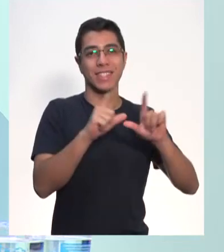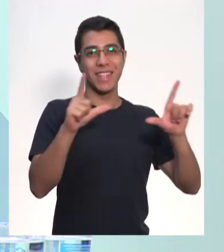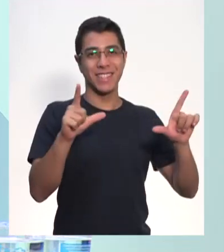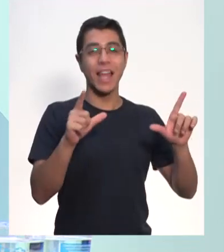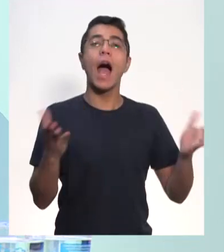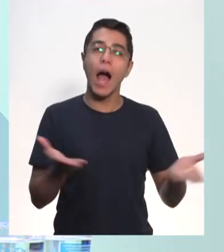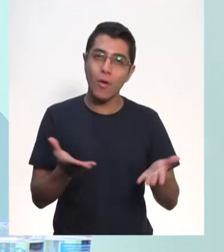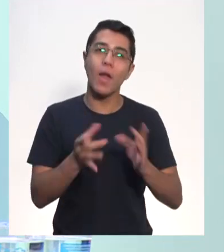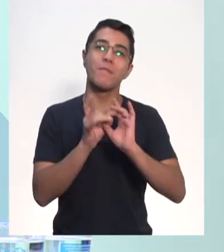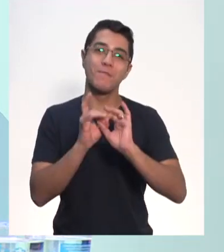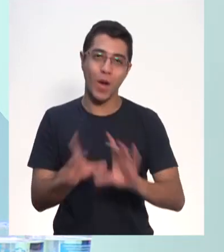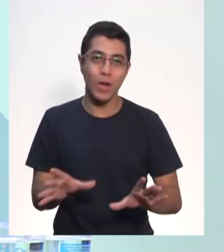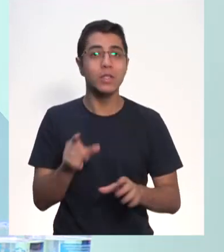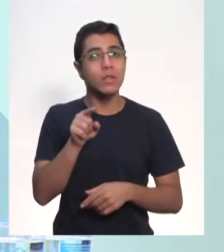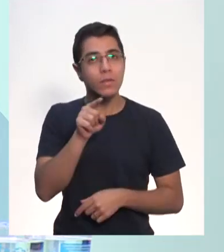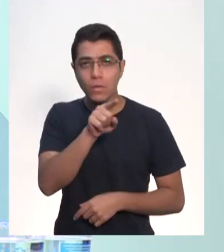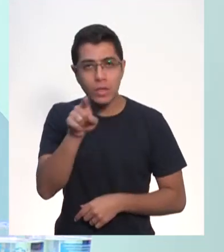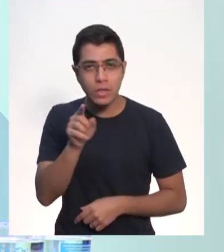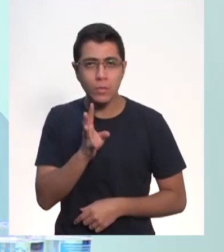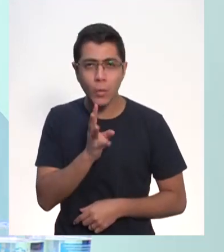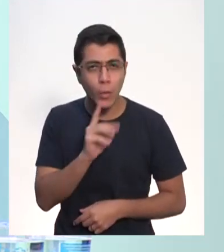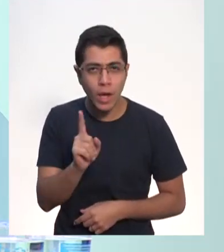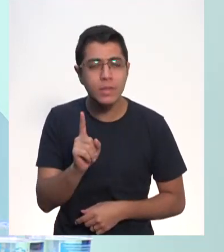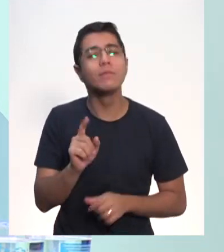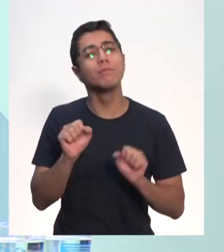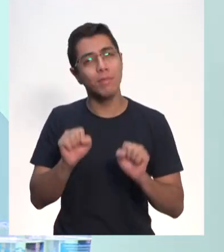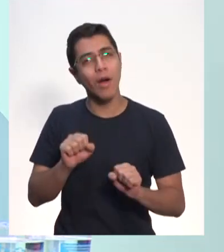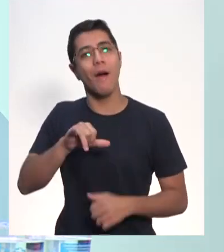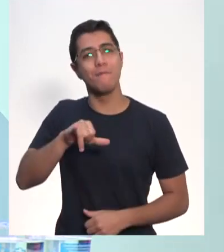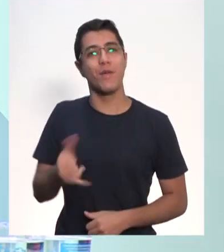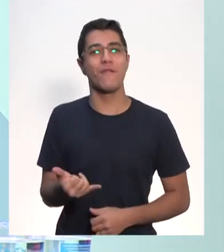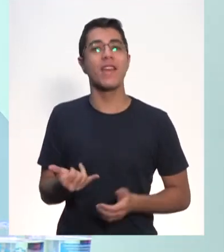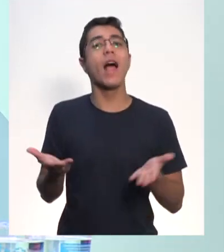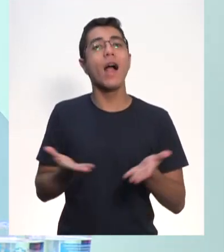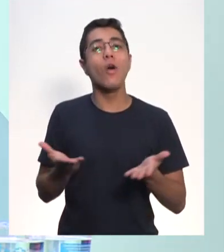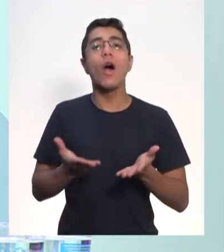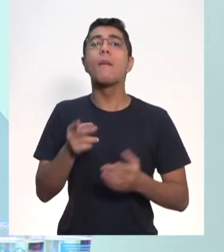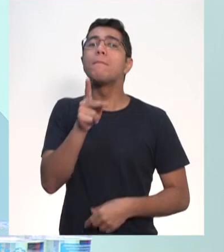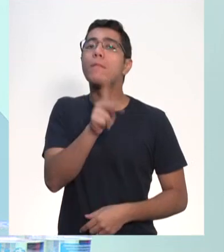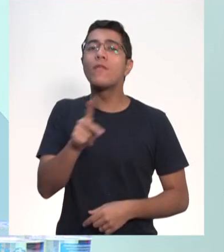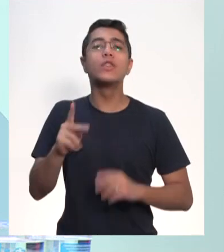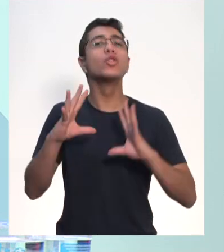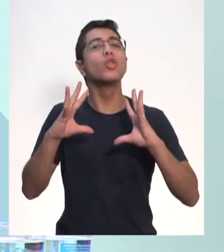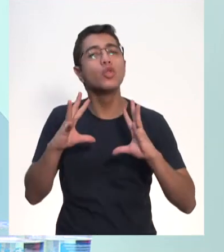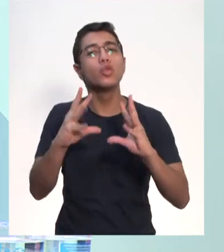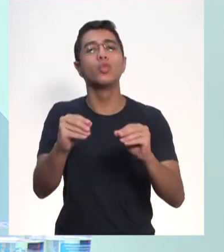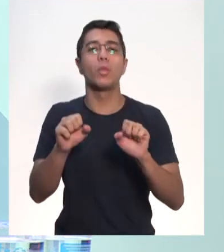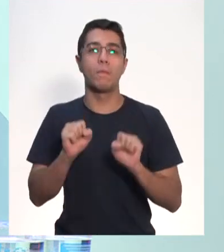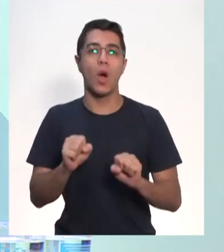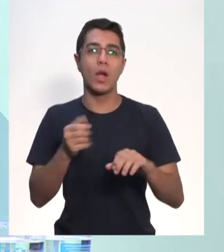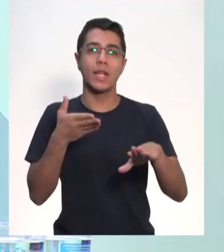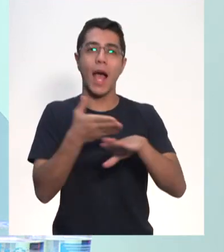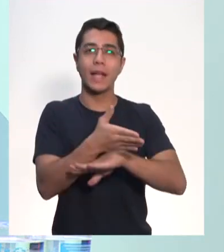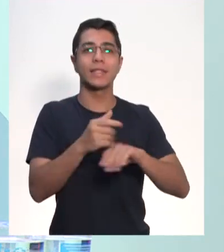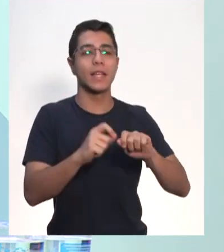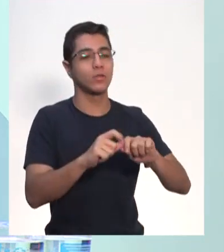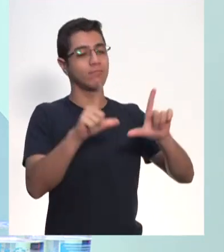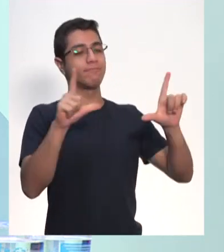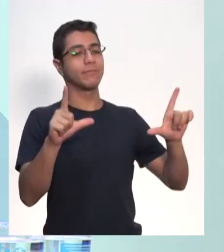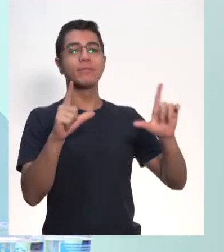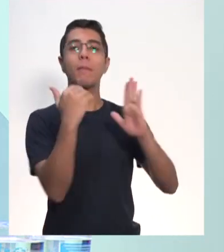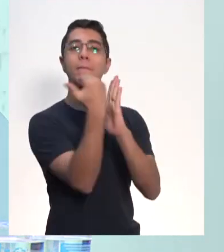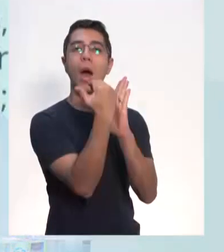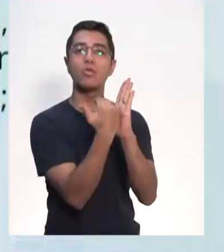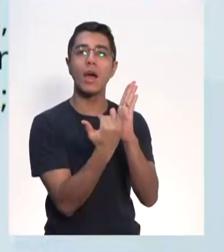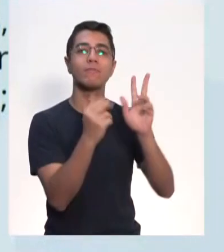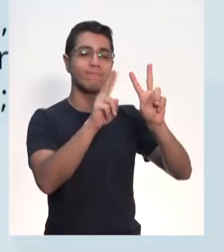pode aproveitar agora, porque todos os nossos professores têm acesso a essas pautas também, tá bom? Eu resgatei aí